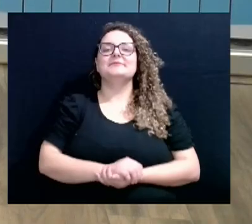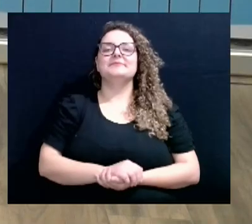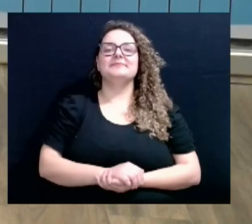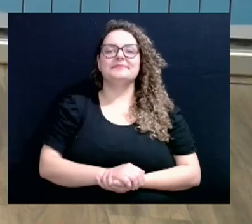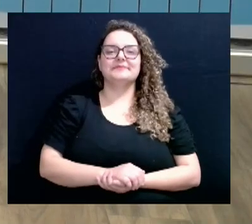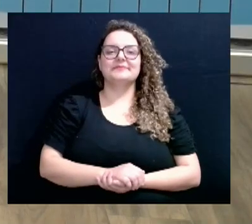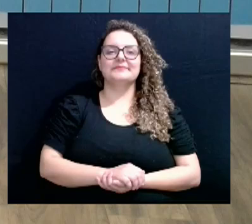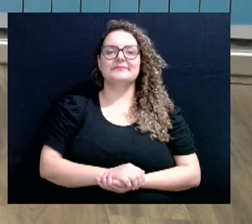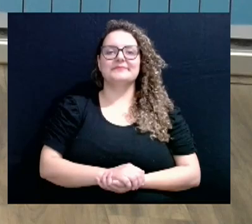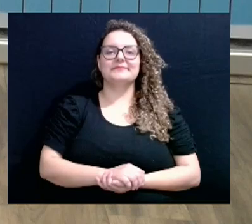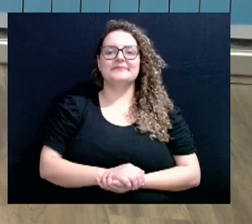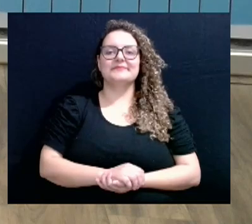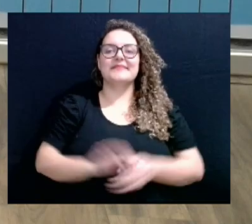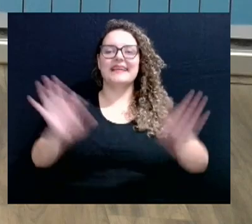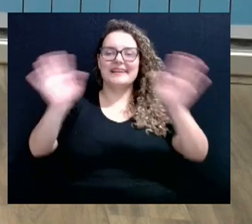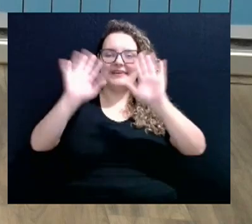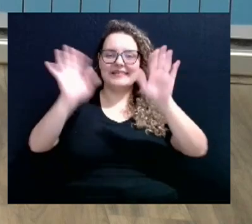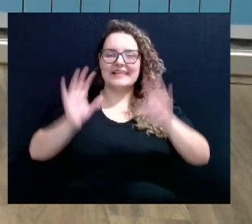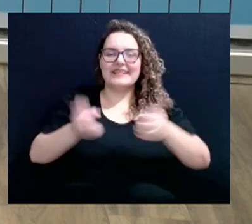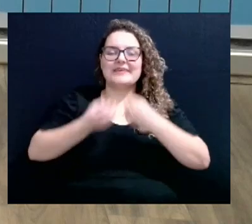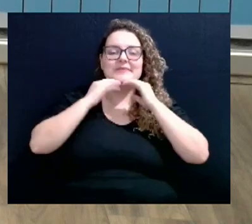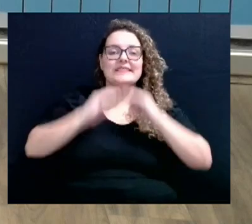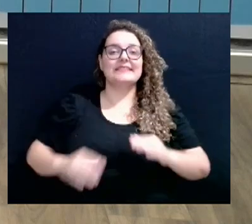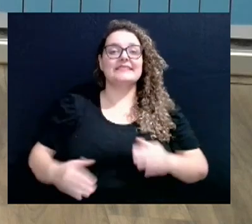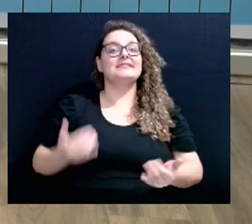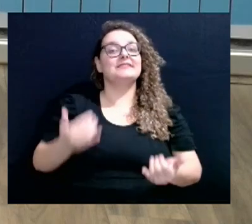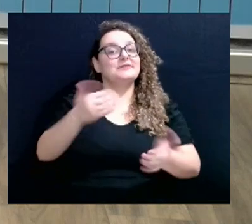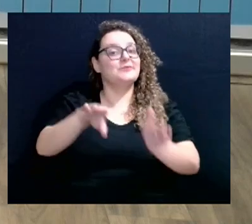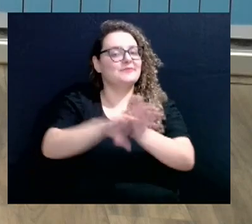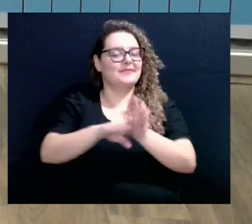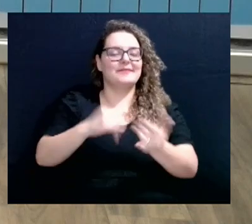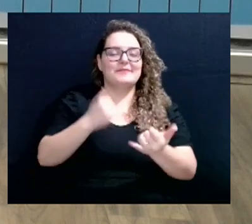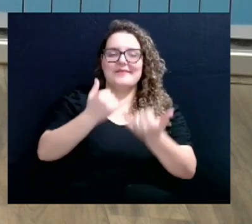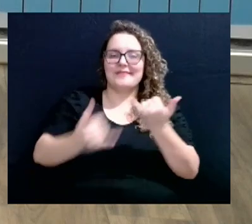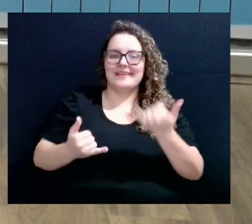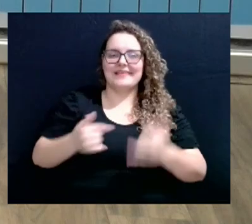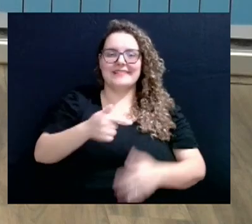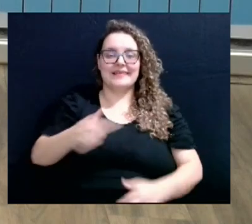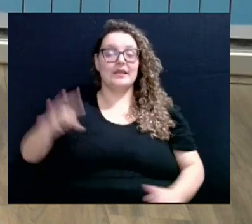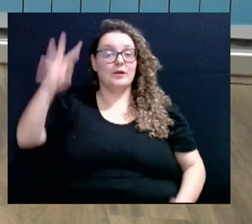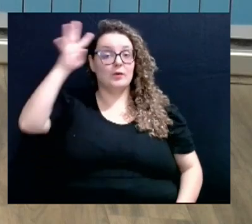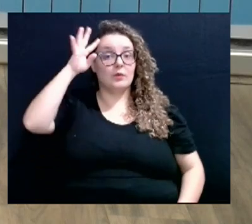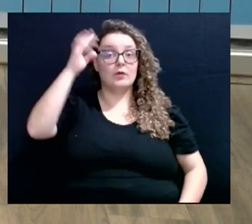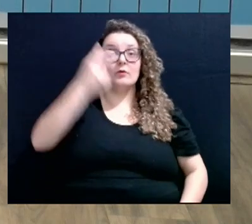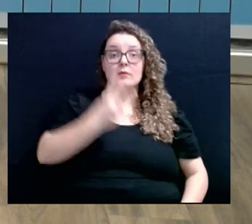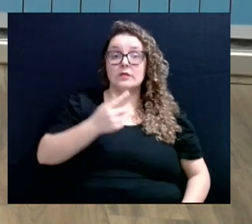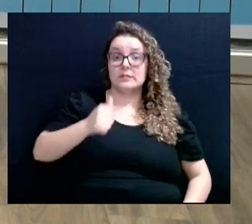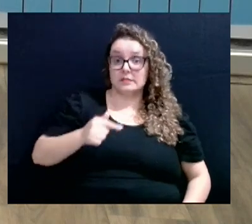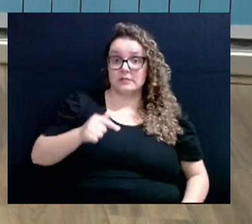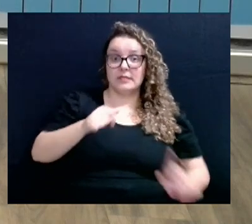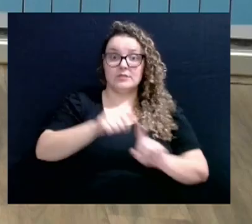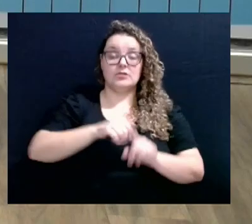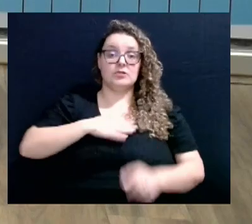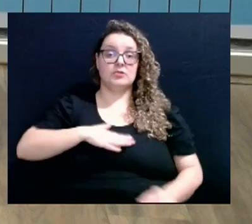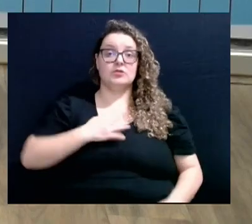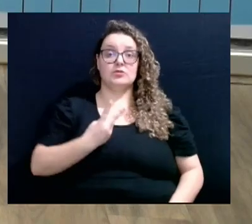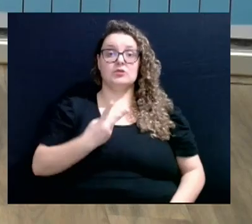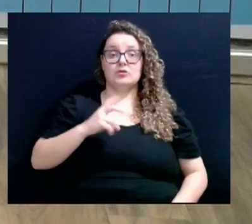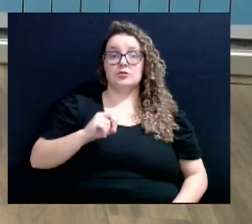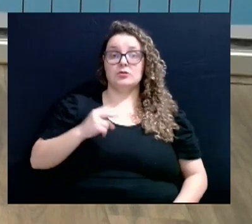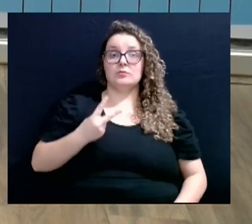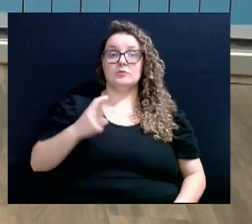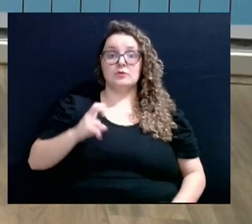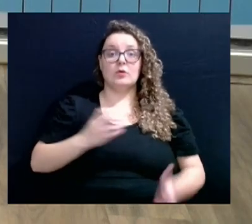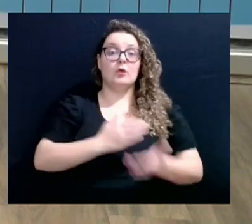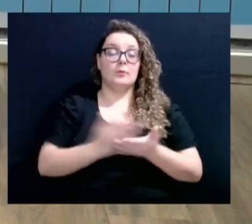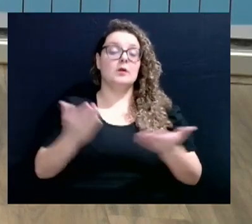Olá, boa tarde. Chegamos ao meio da semana, quarta-feira, 27 de agosto de 2025. Começa agora o Jornal